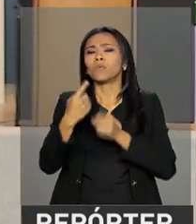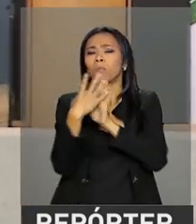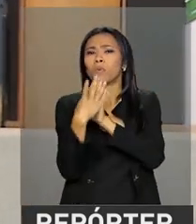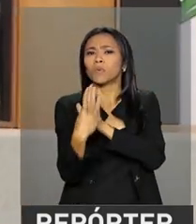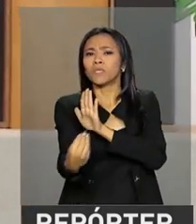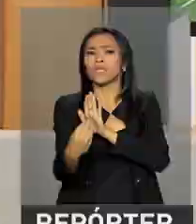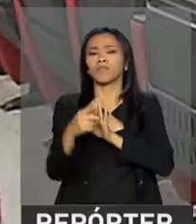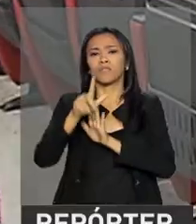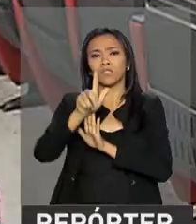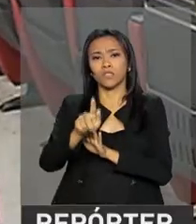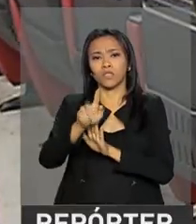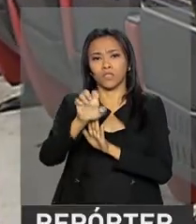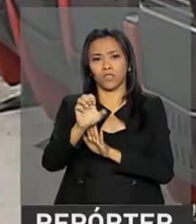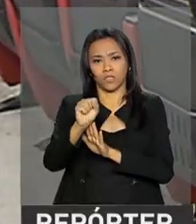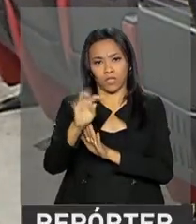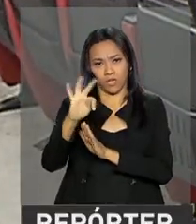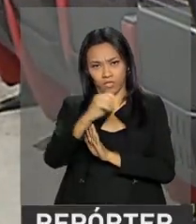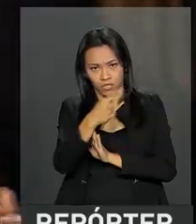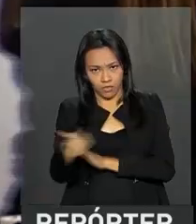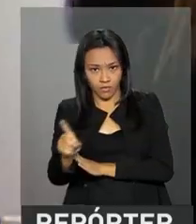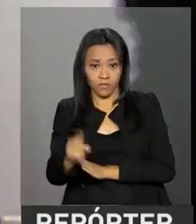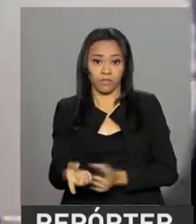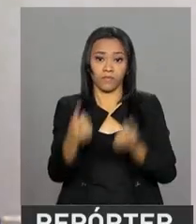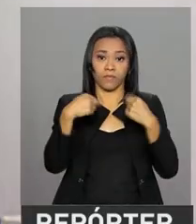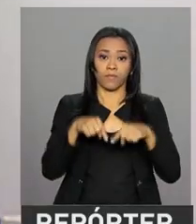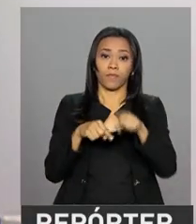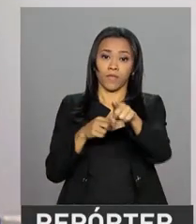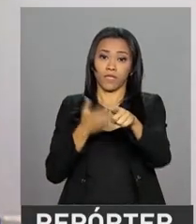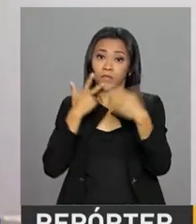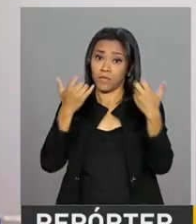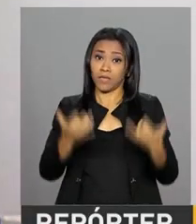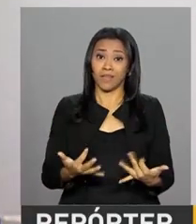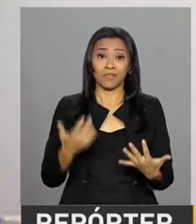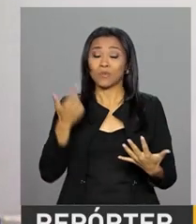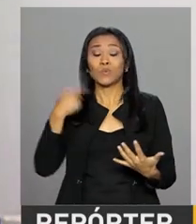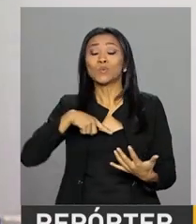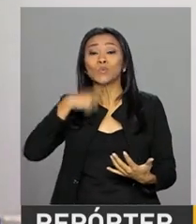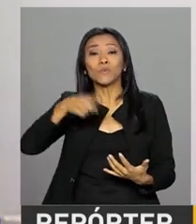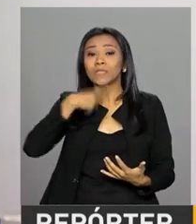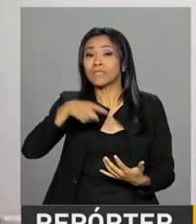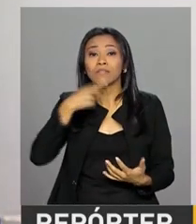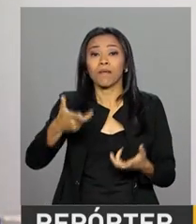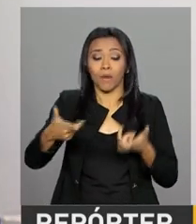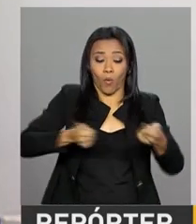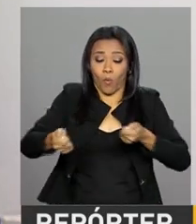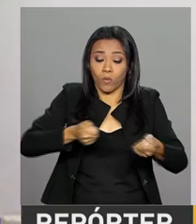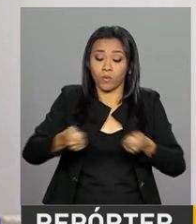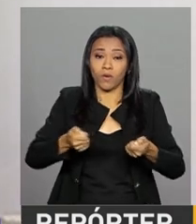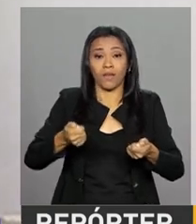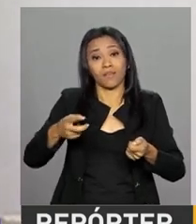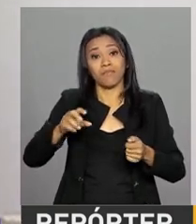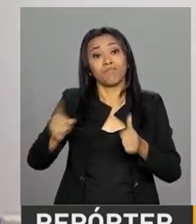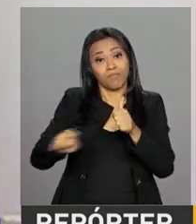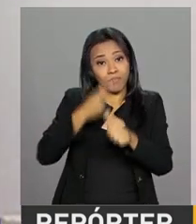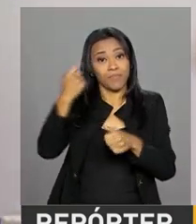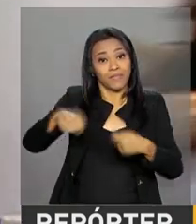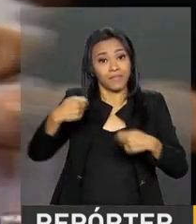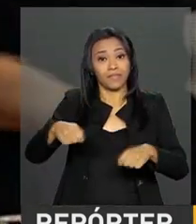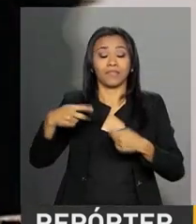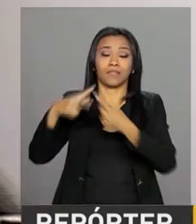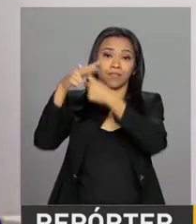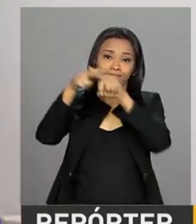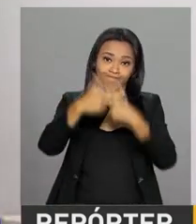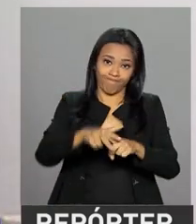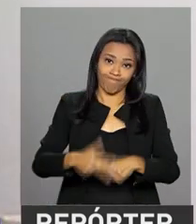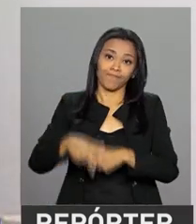de gestão de compras evidente que não há como alcançar esse equilíbrio sem a reforma da previdência que representa 57